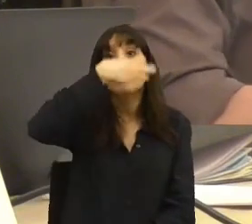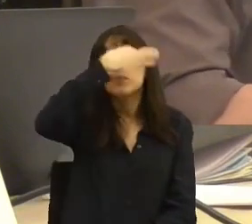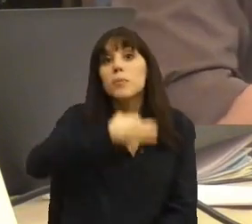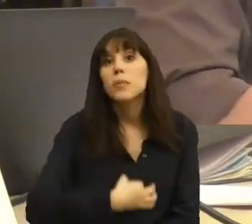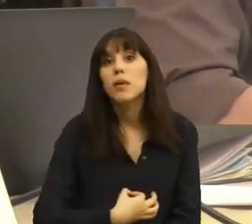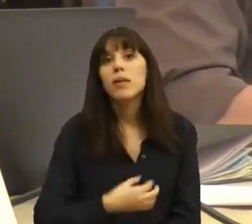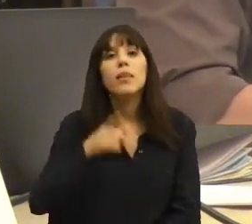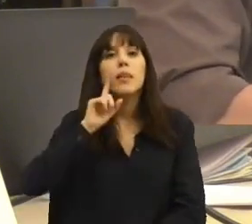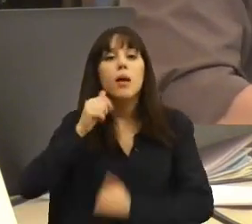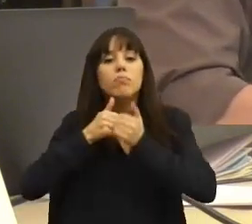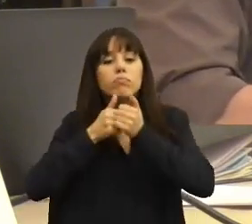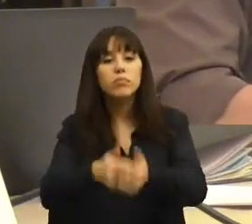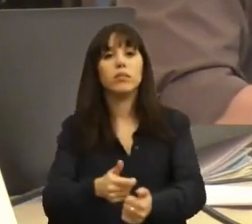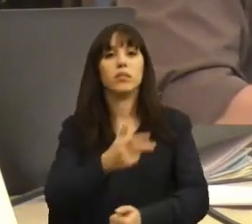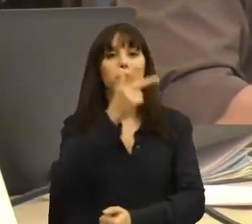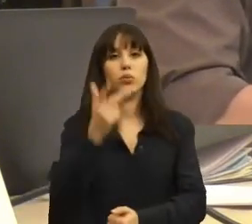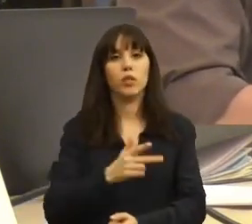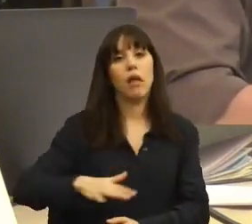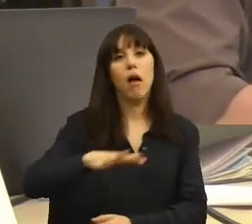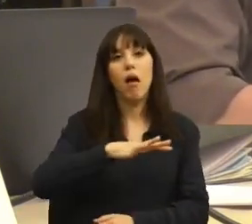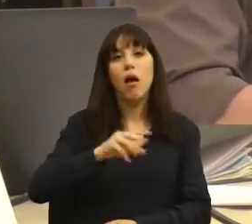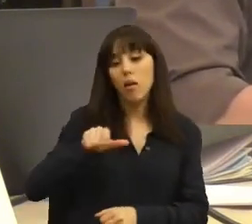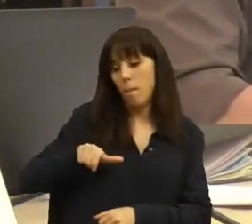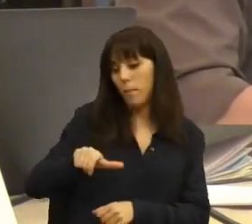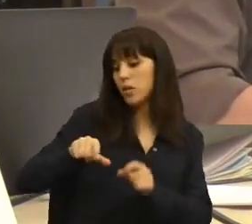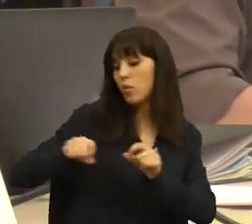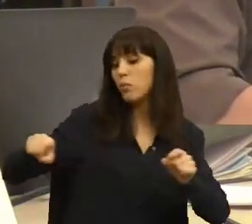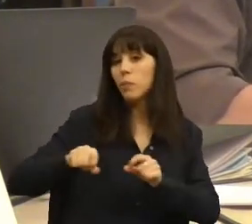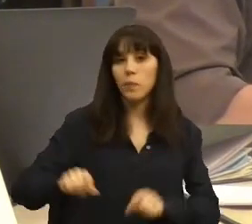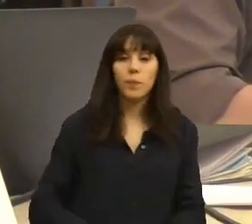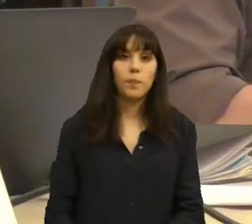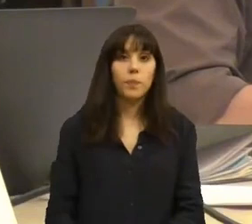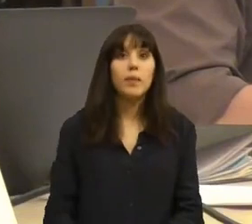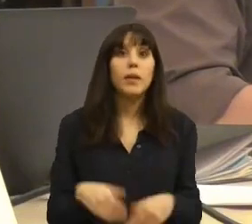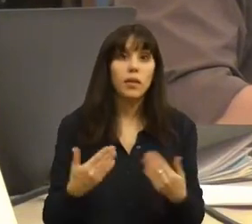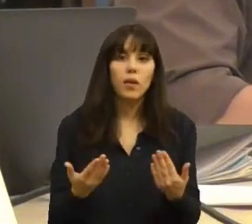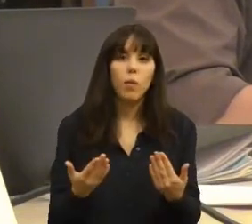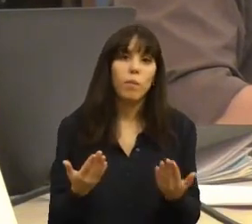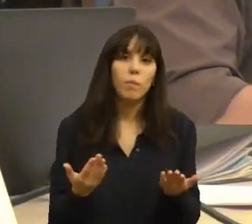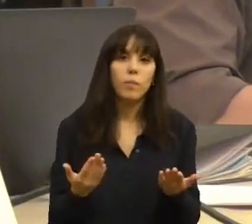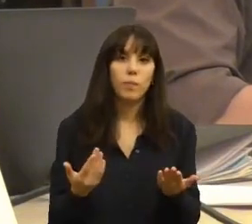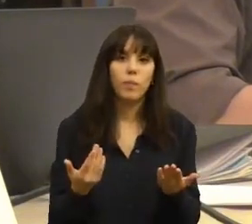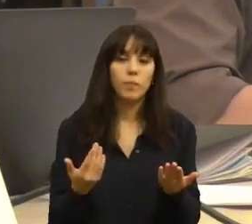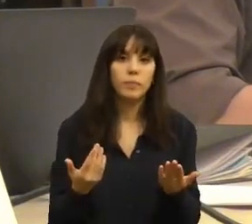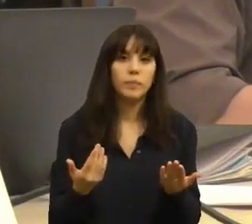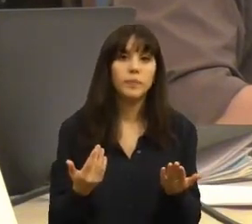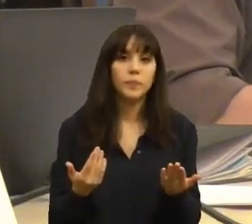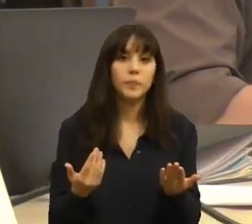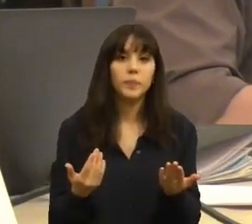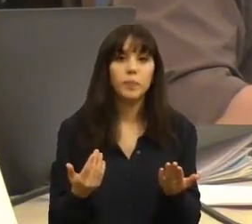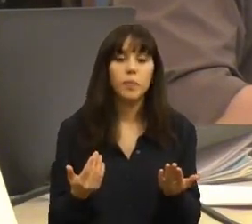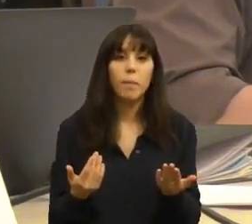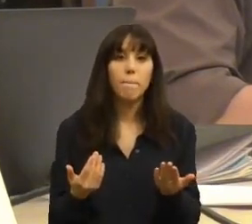a legalidade, nomeadamente a legalidade na largura dos seus passeios. E, portanto, que não queríamos deixar de